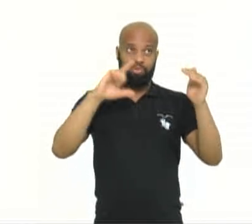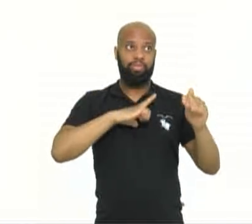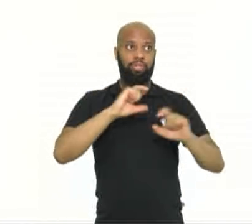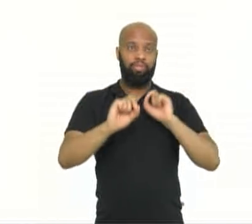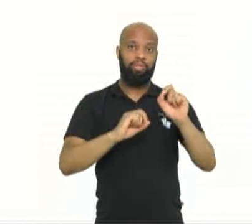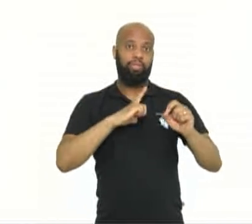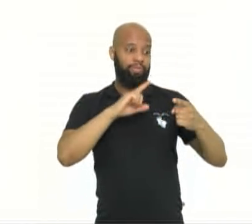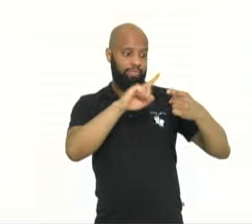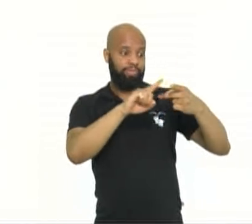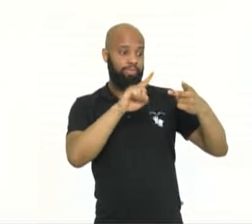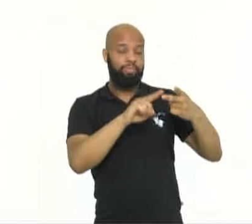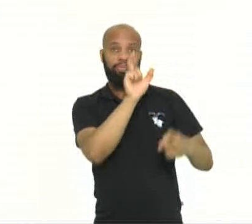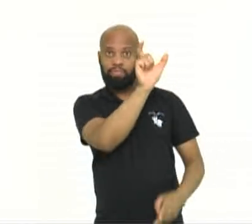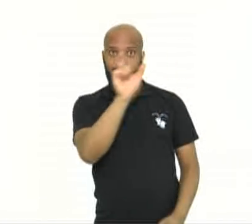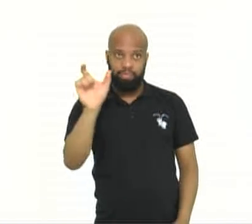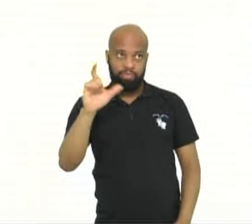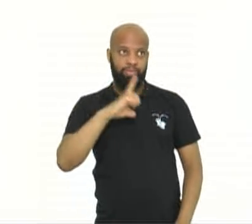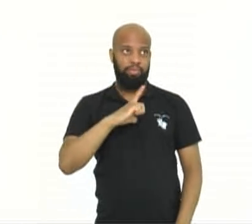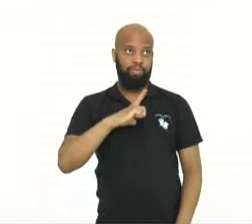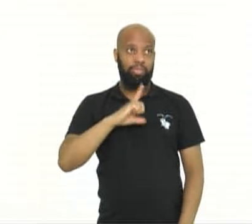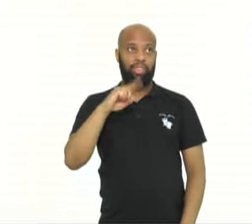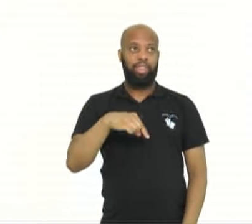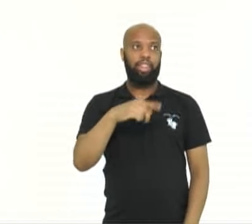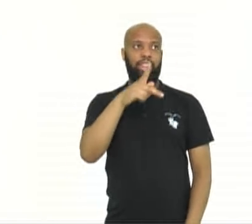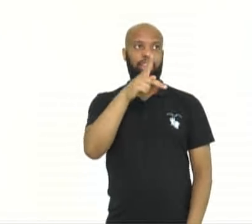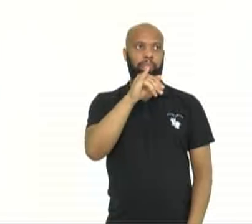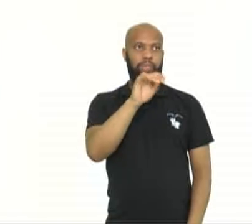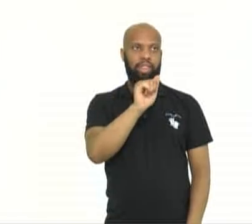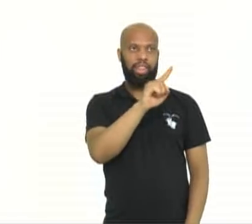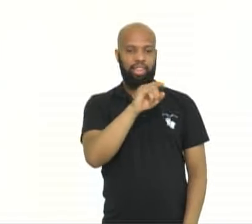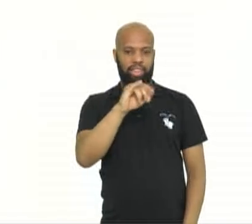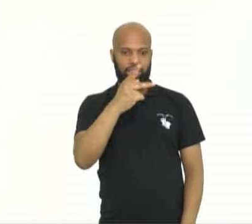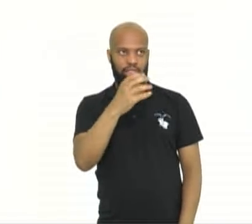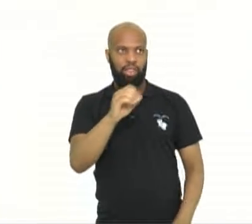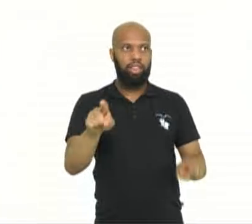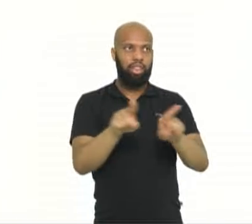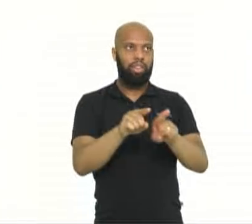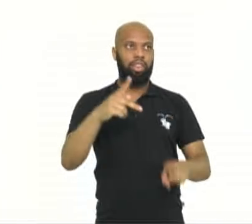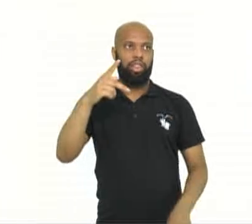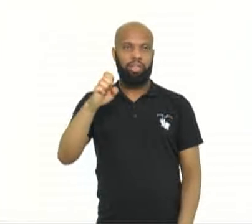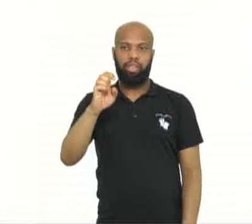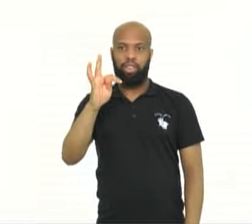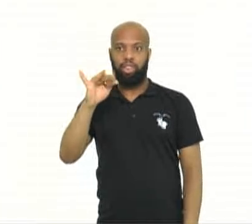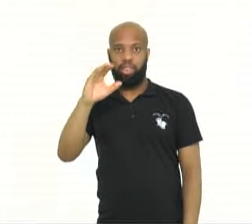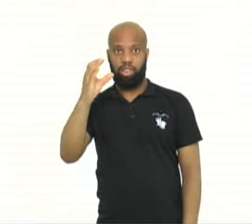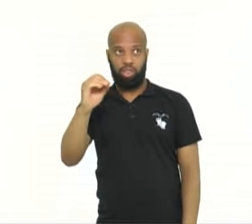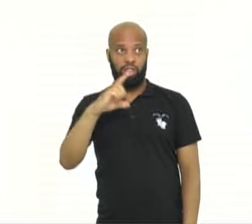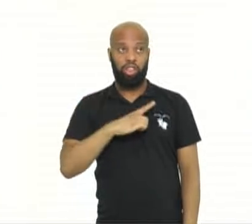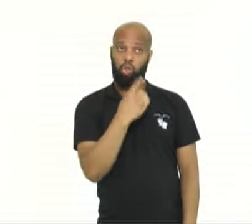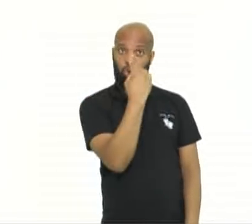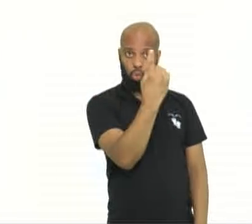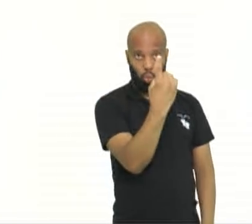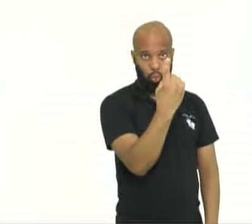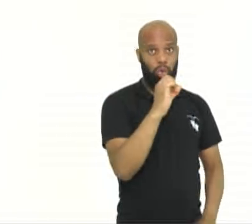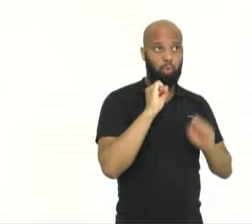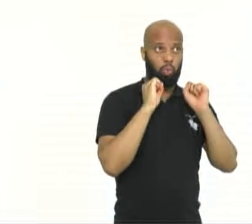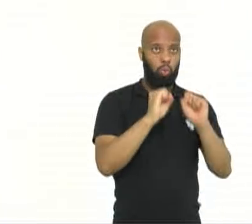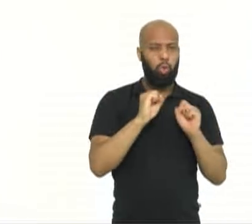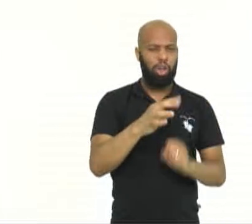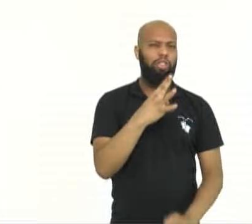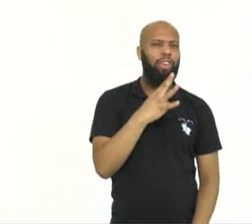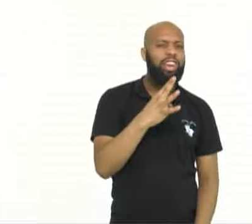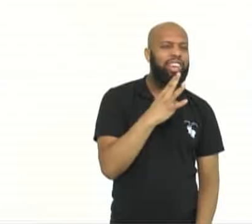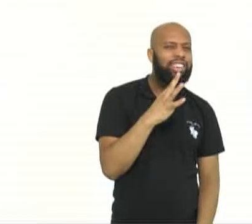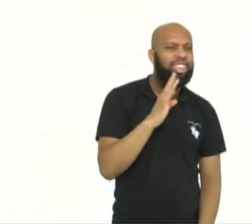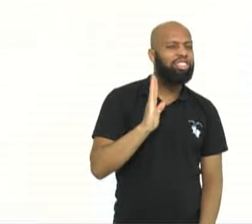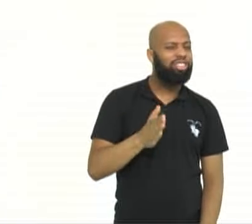2 palavras destacadas, que são piazinho e petiço. Uma delas, piazinho, pode ser que você já